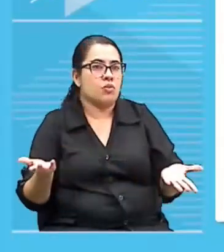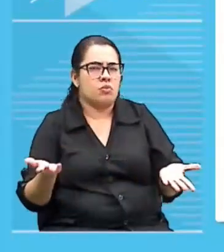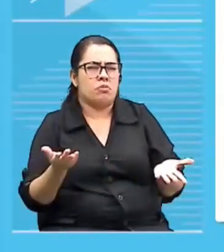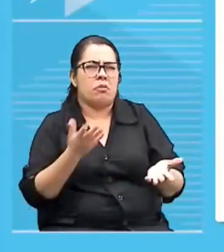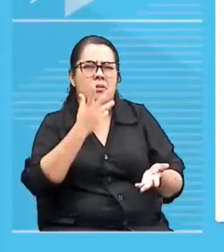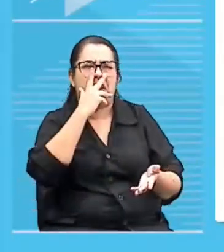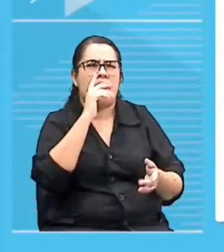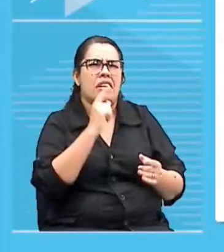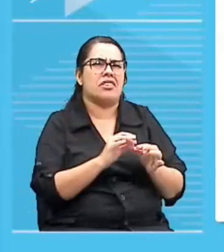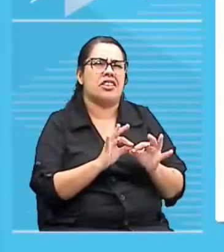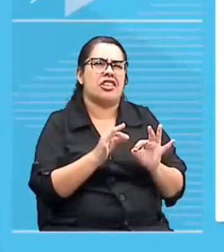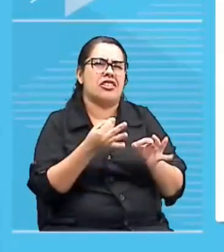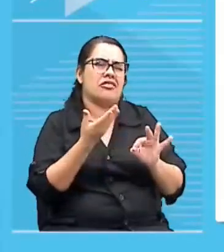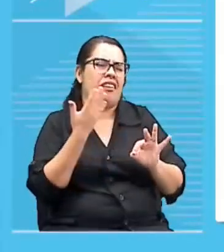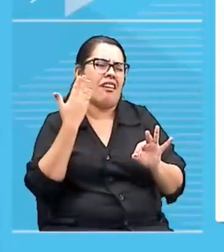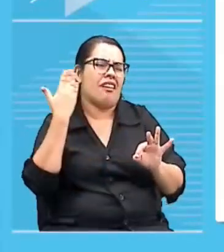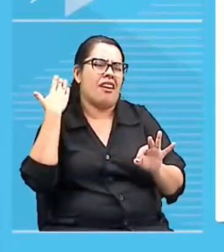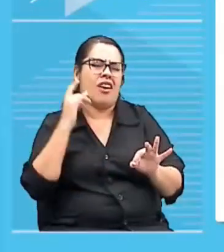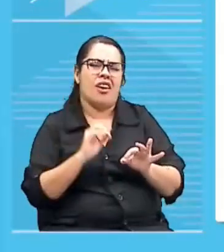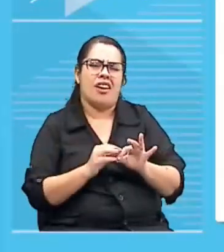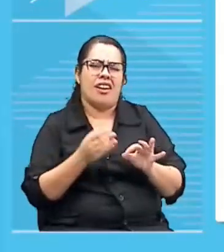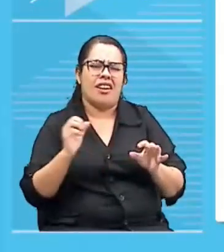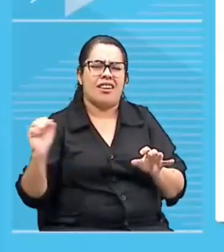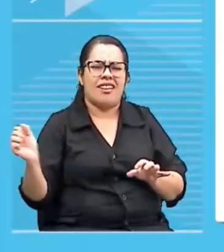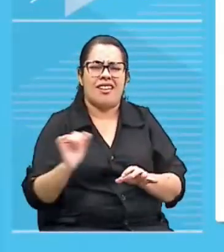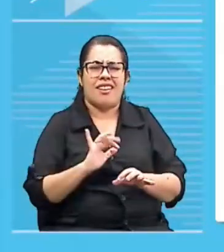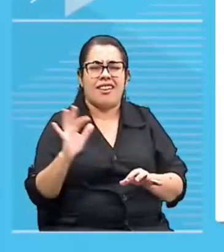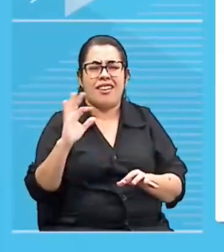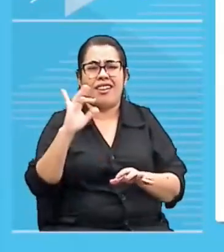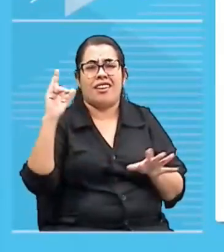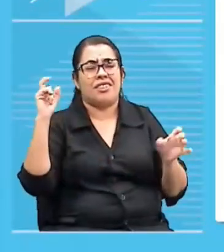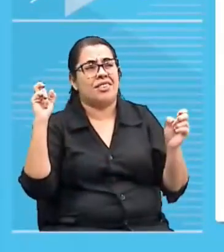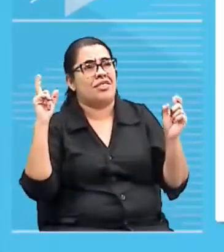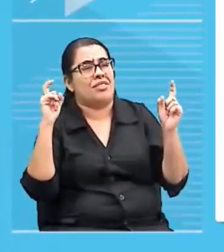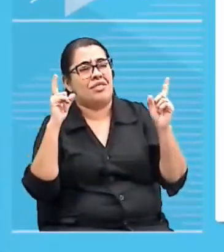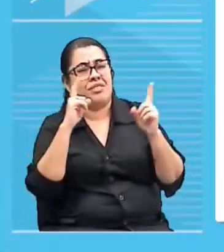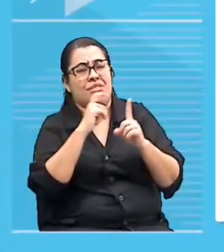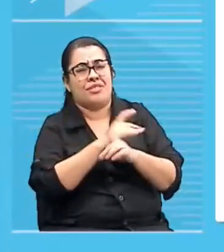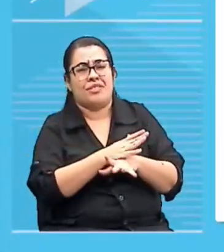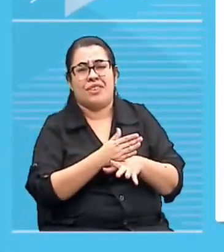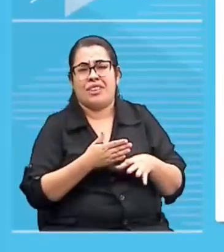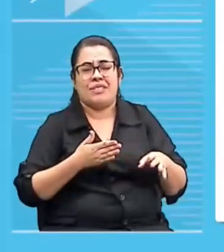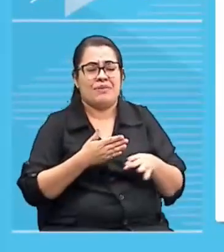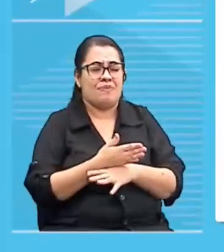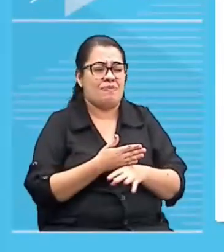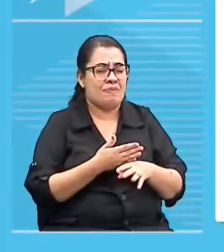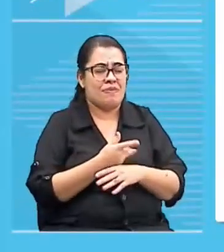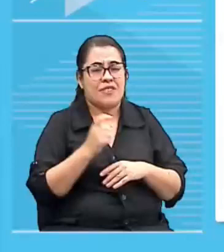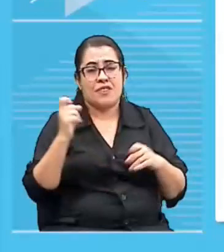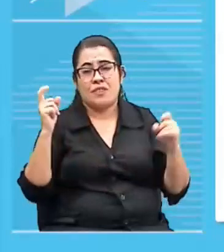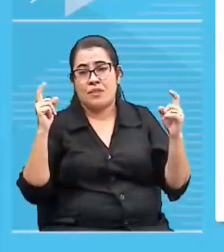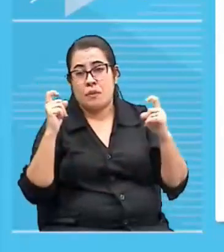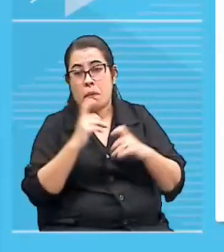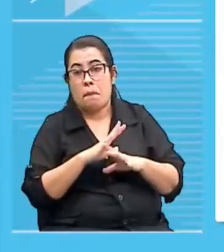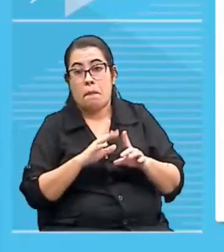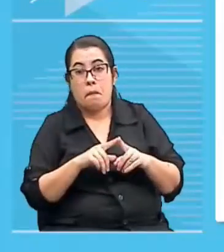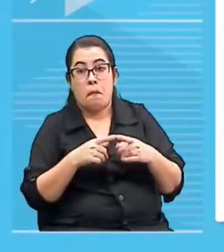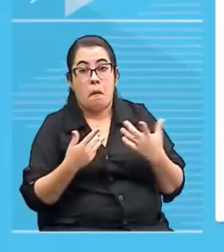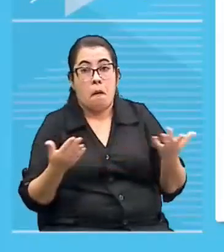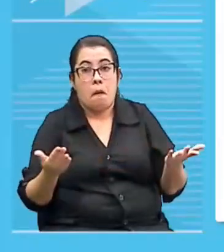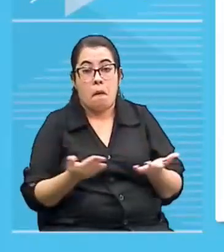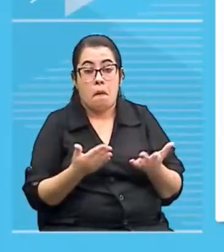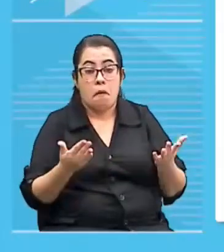muito distante. Era algo muito caro, de muito difícil acesso. E hoje a robótica,